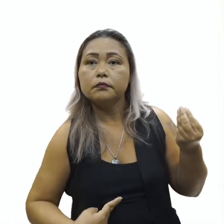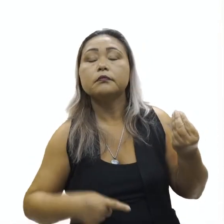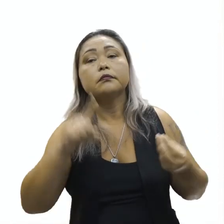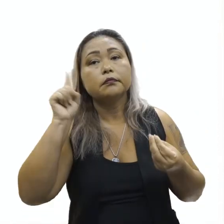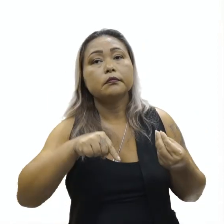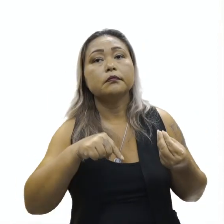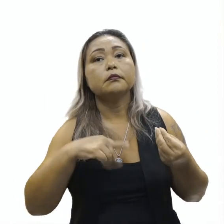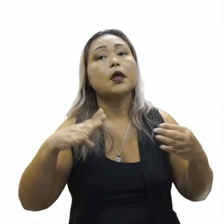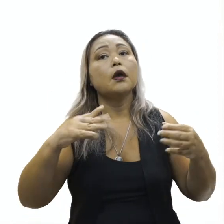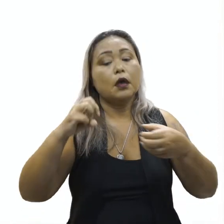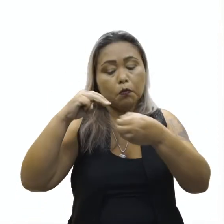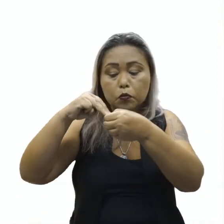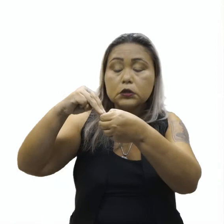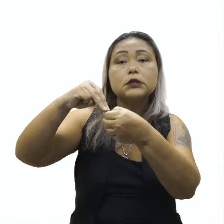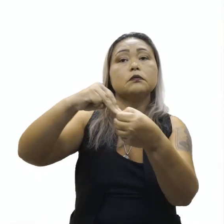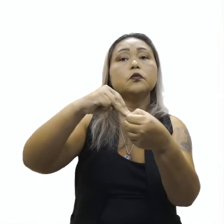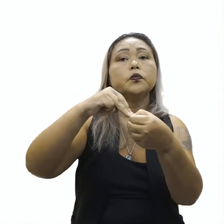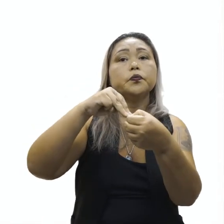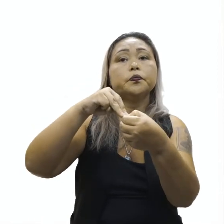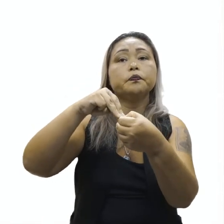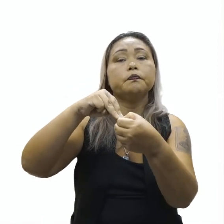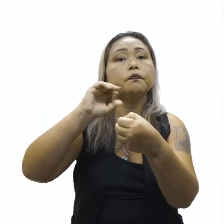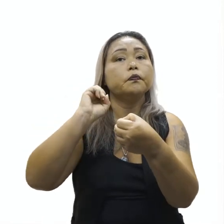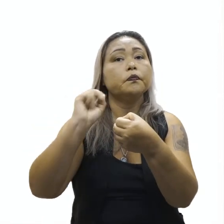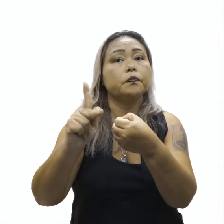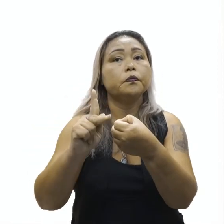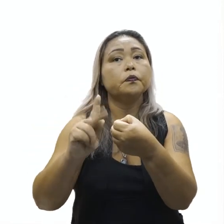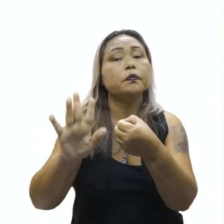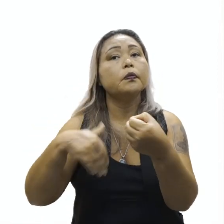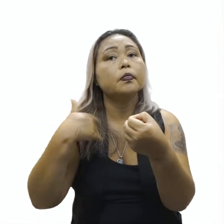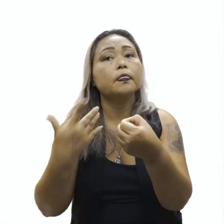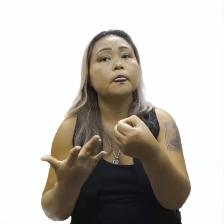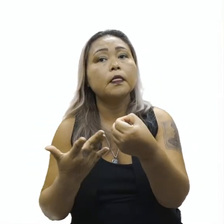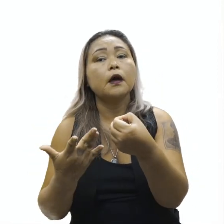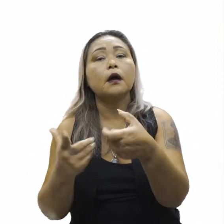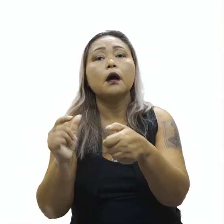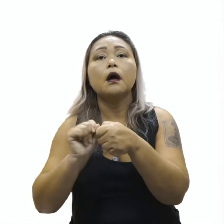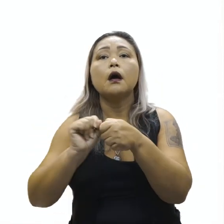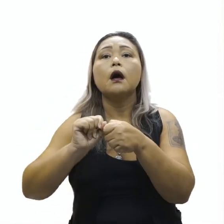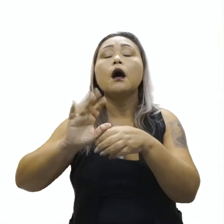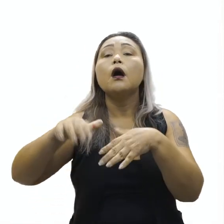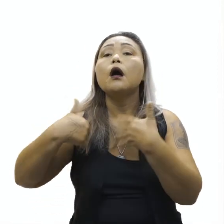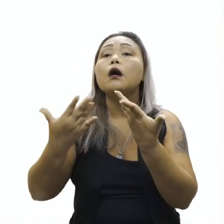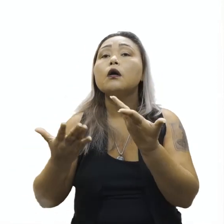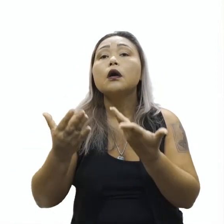O município, ok? E os deputados estaduais fazem o